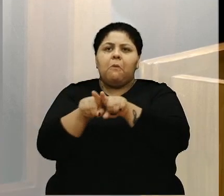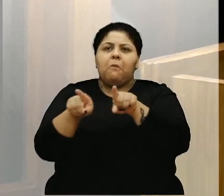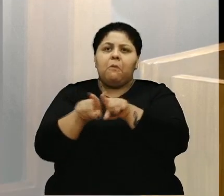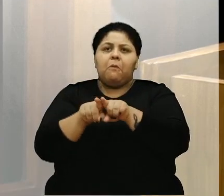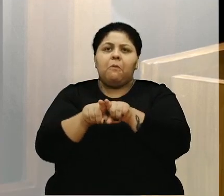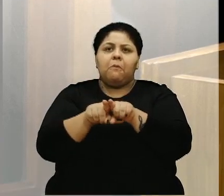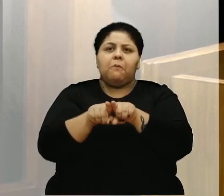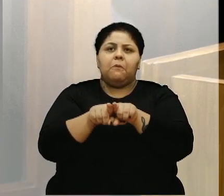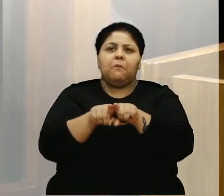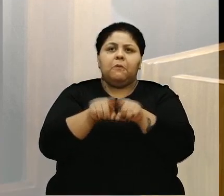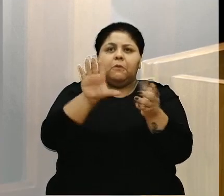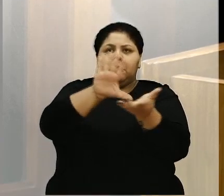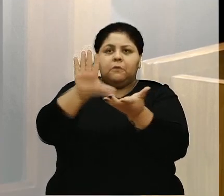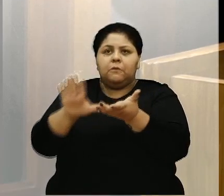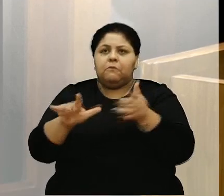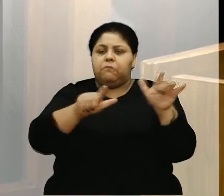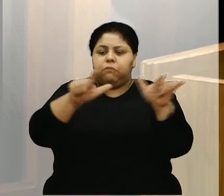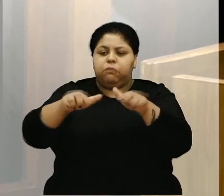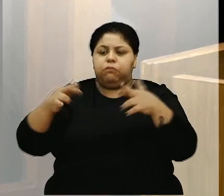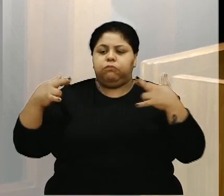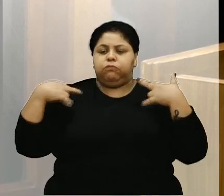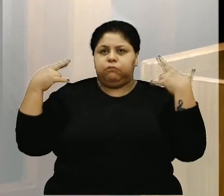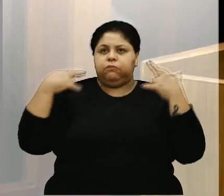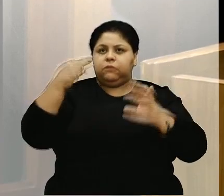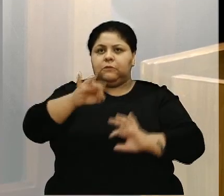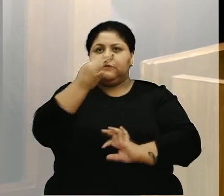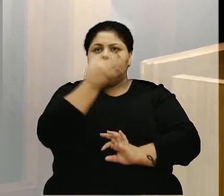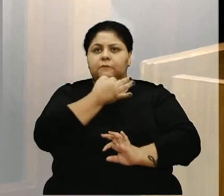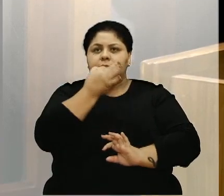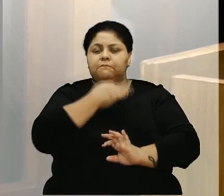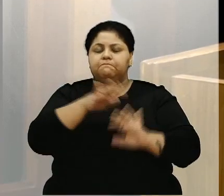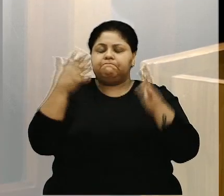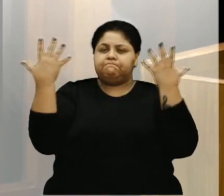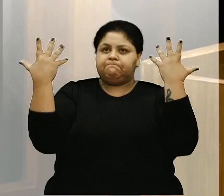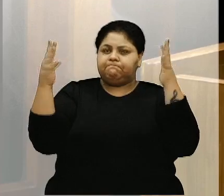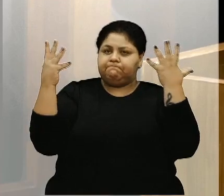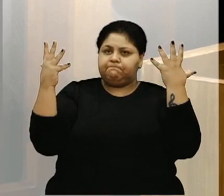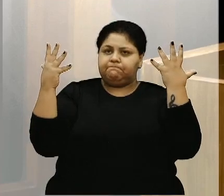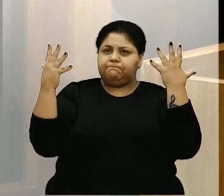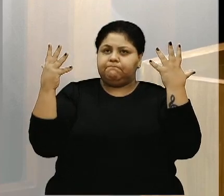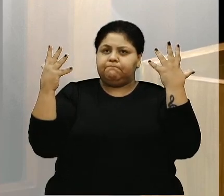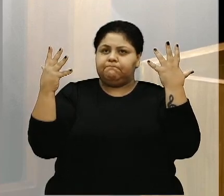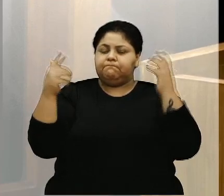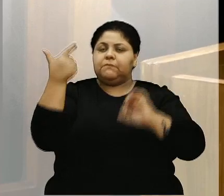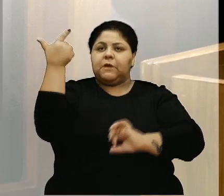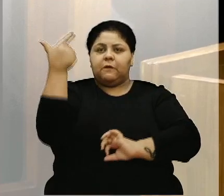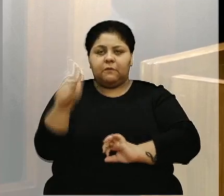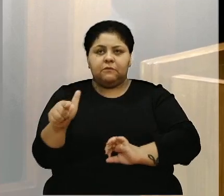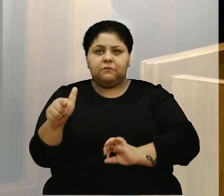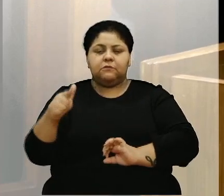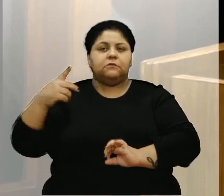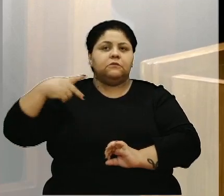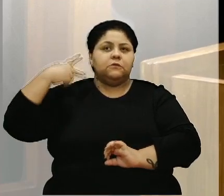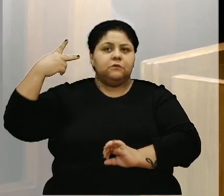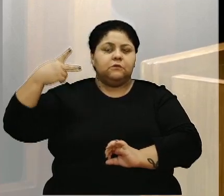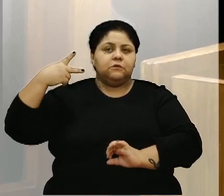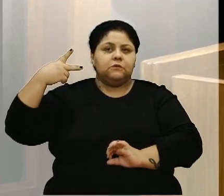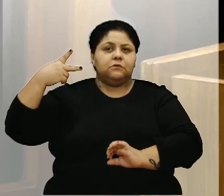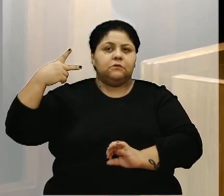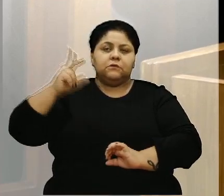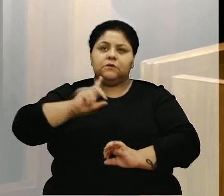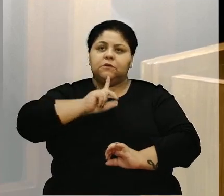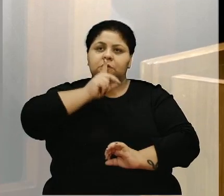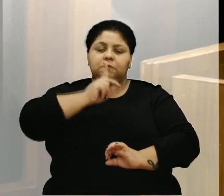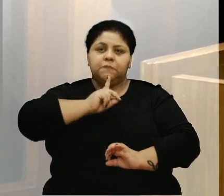nossas praças, as nossas áreas de lazer de Caxias do Sul. Parabéns mais uma vez o vereador